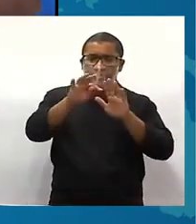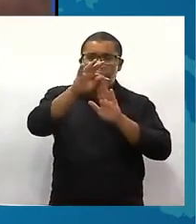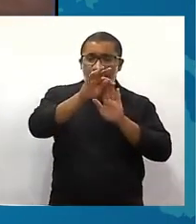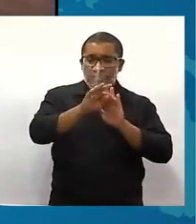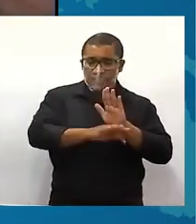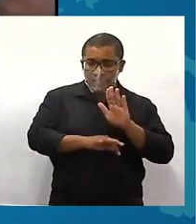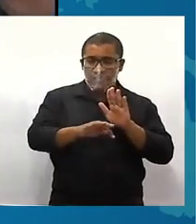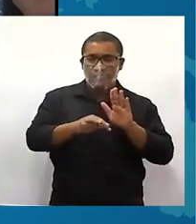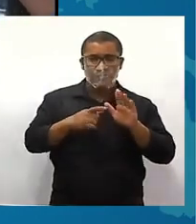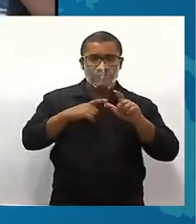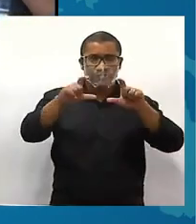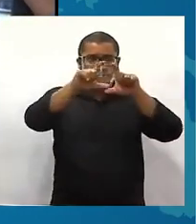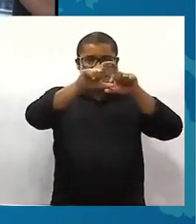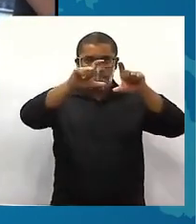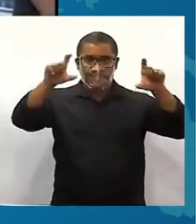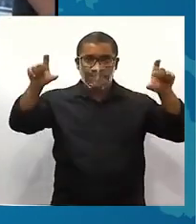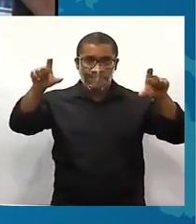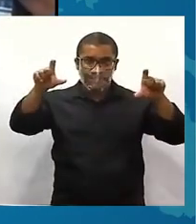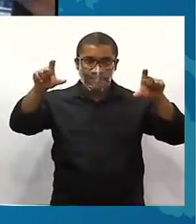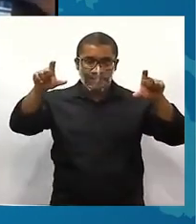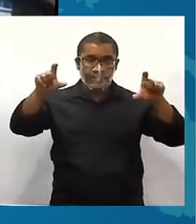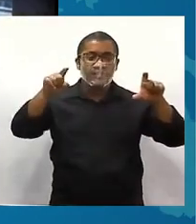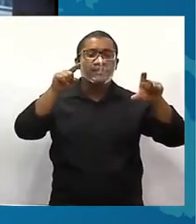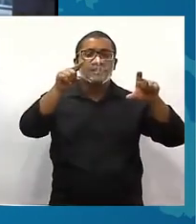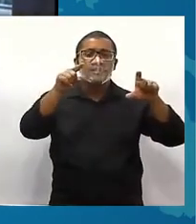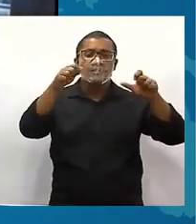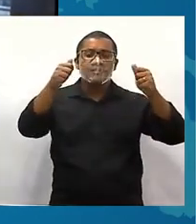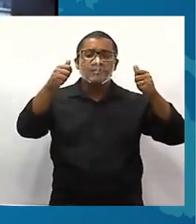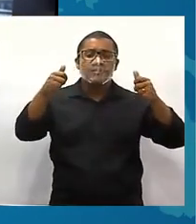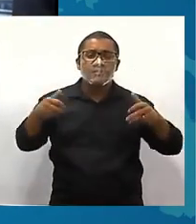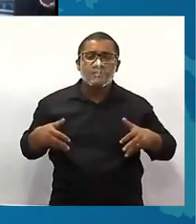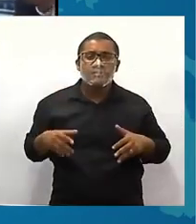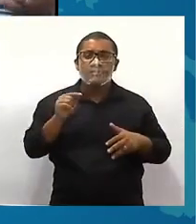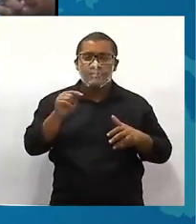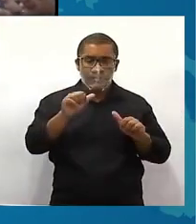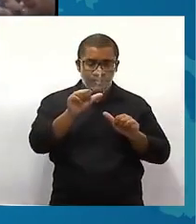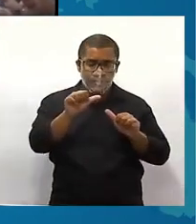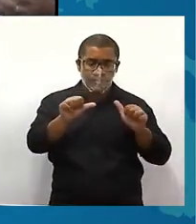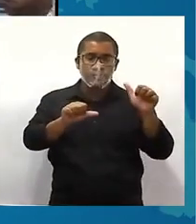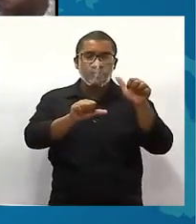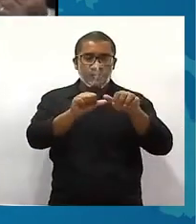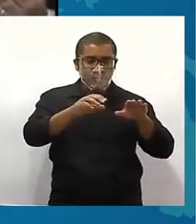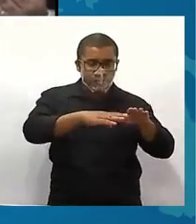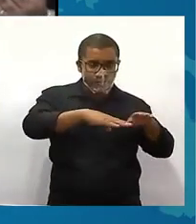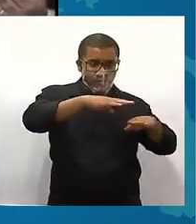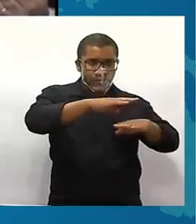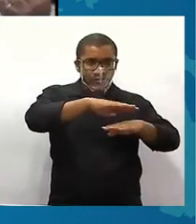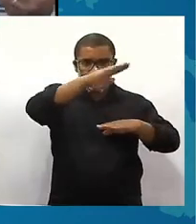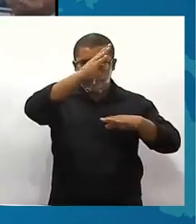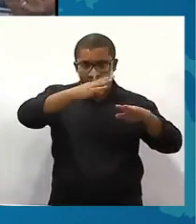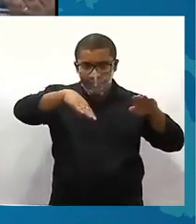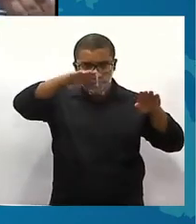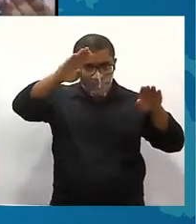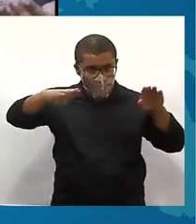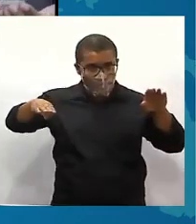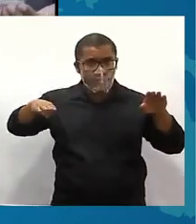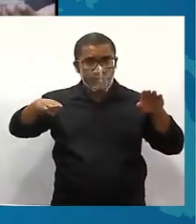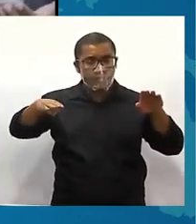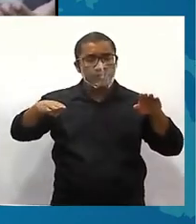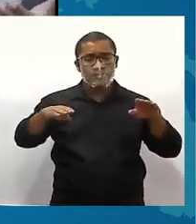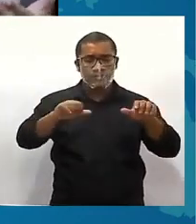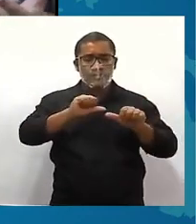do enunciato ele está falando sobre uma transformação do relevo através da